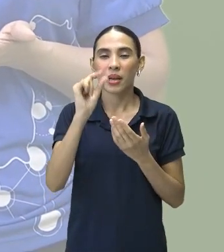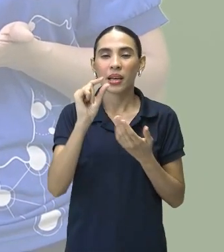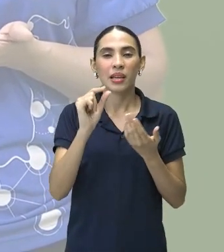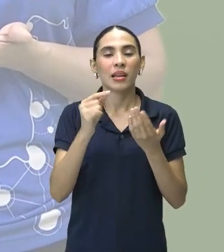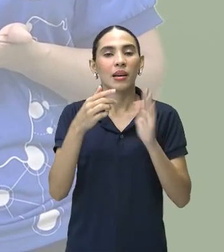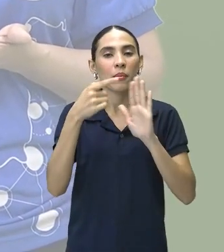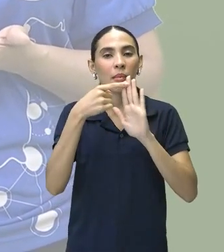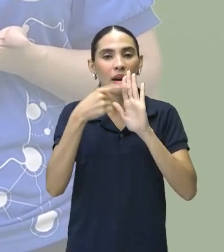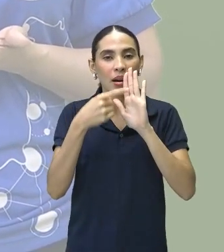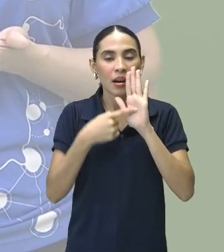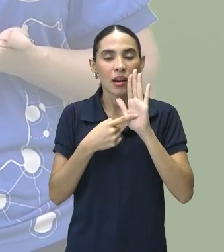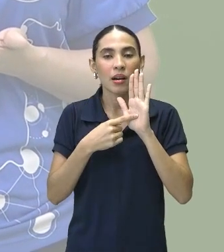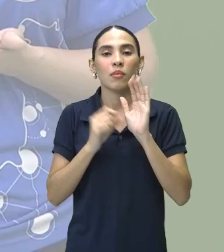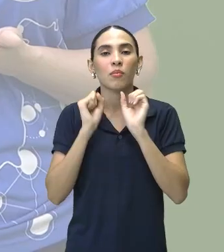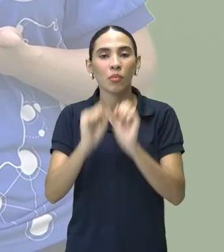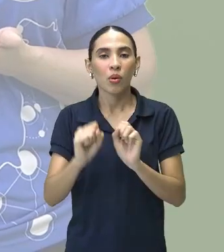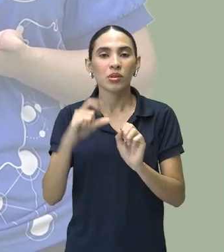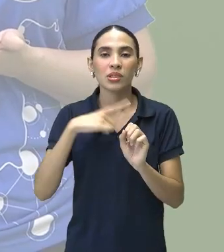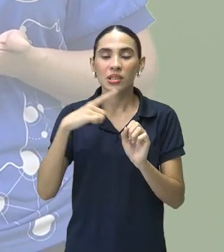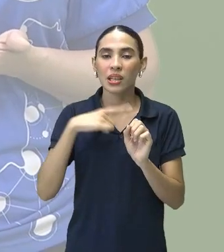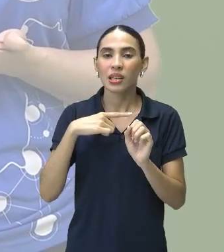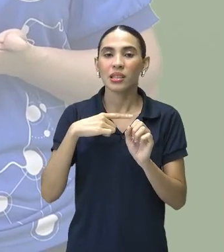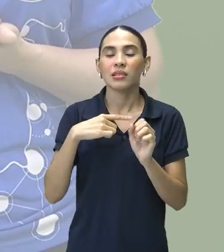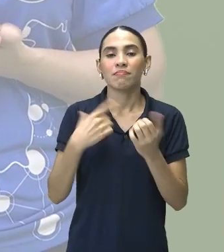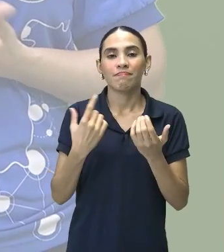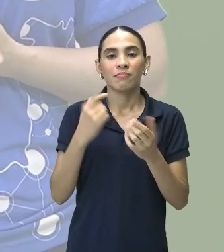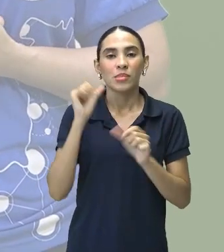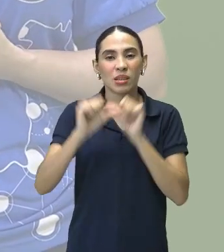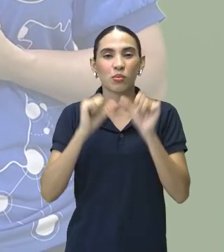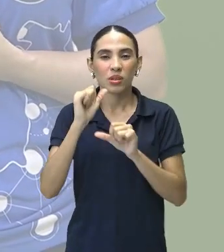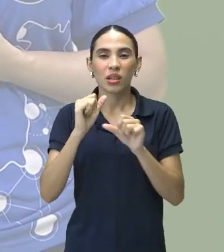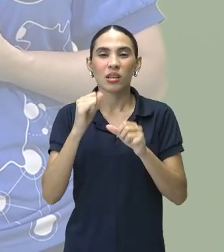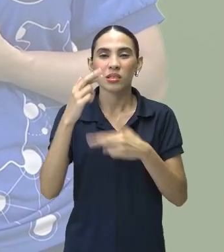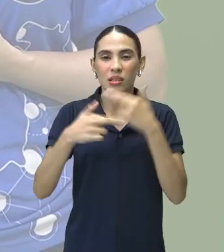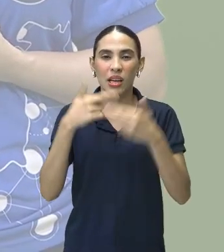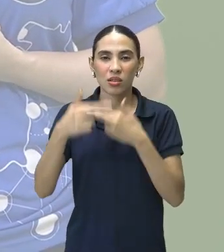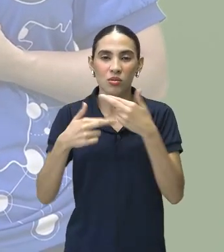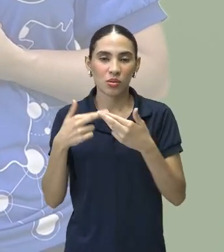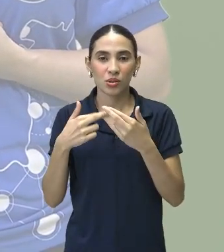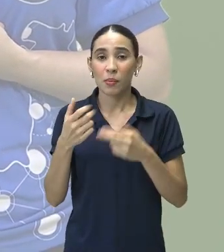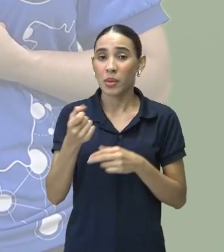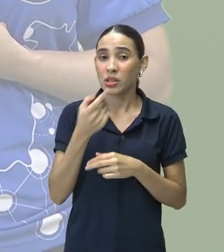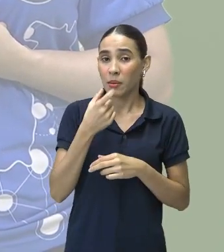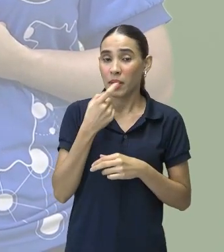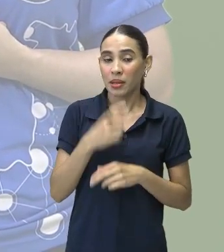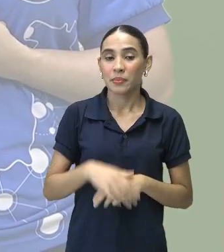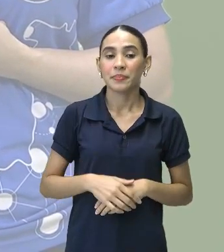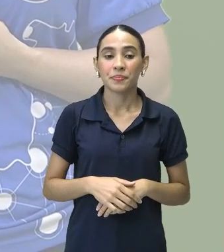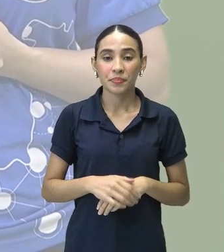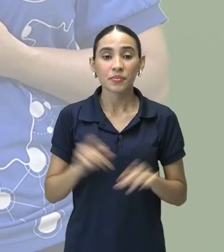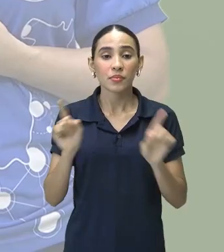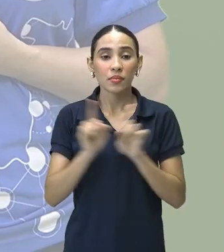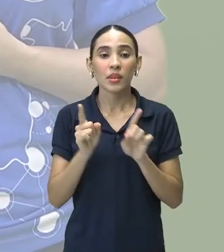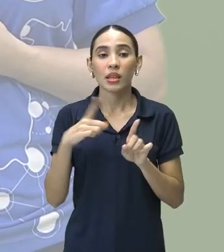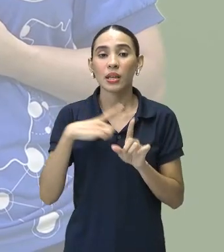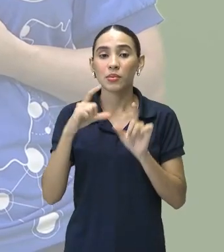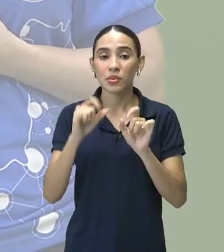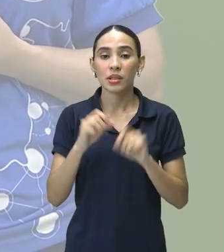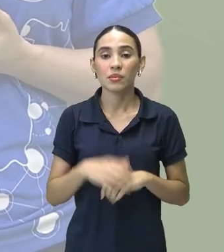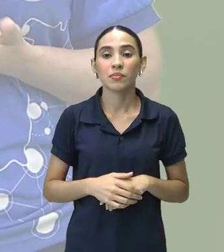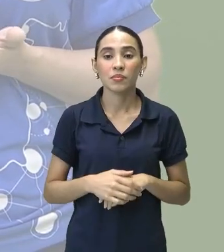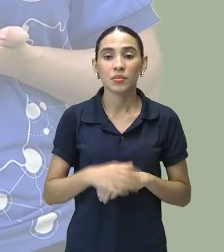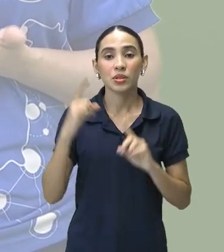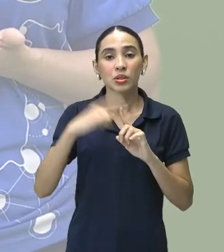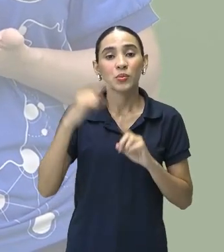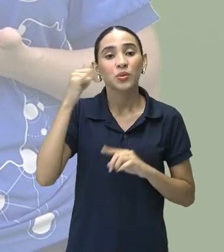população que pode sofrer essas reações, essas interações medicamentosas. Nós temos aí também uma forma